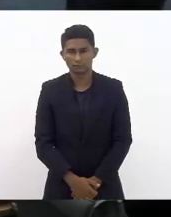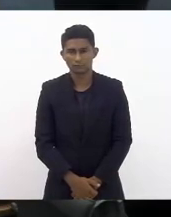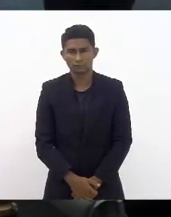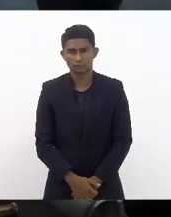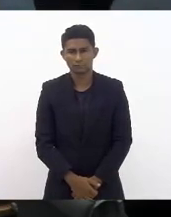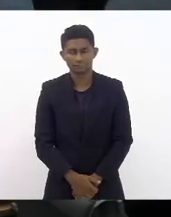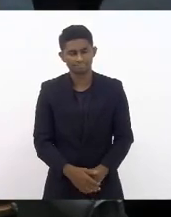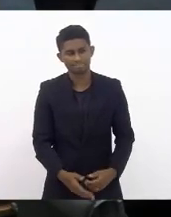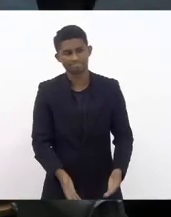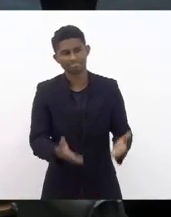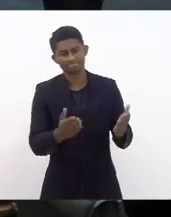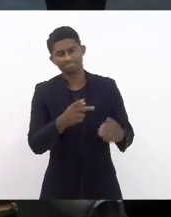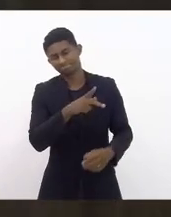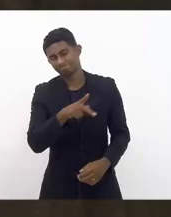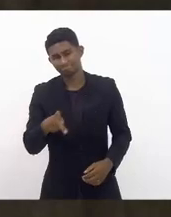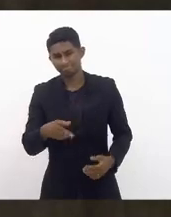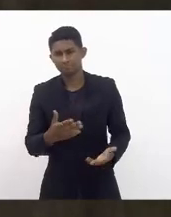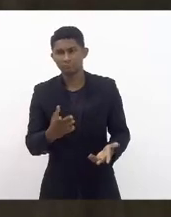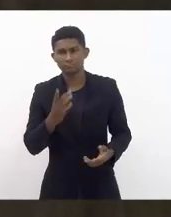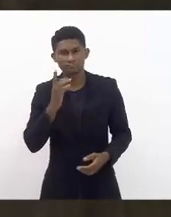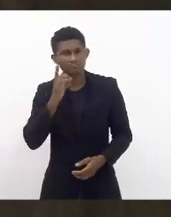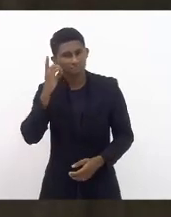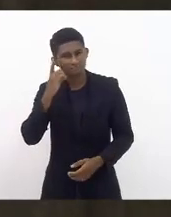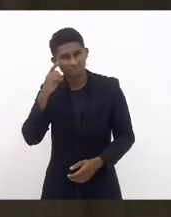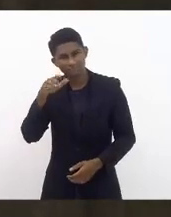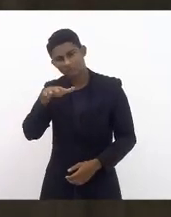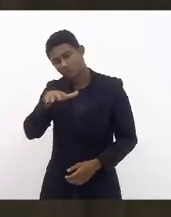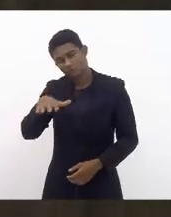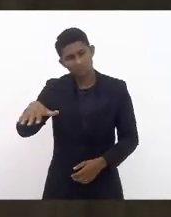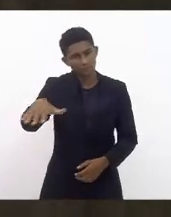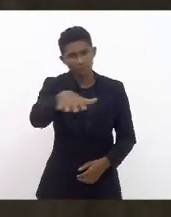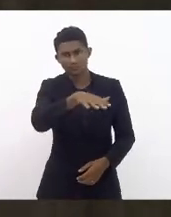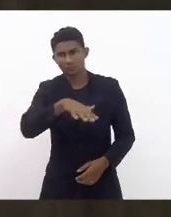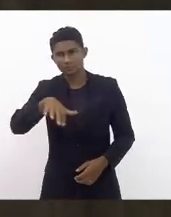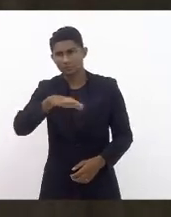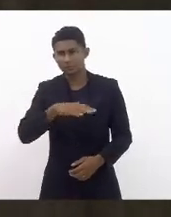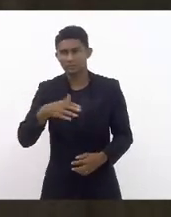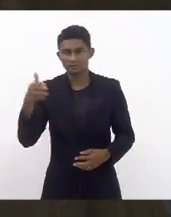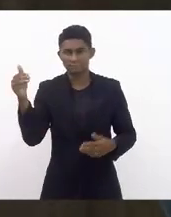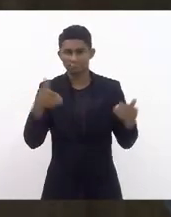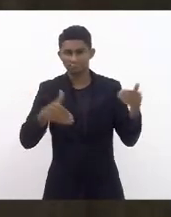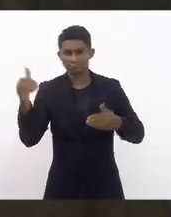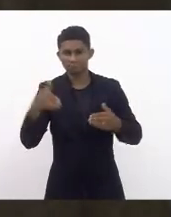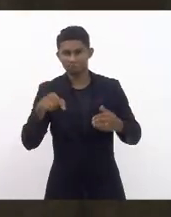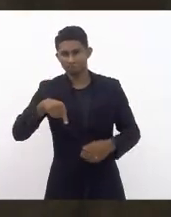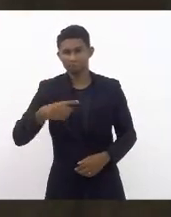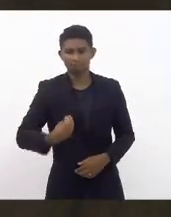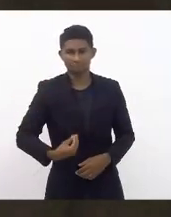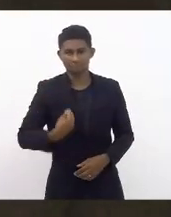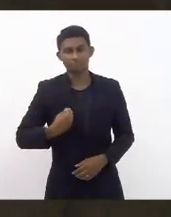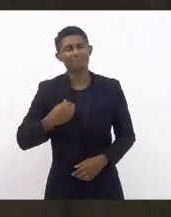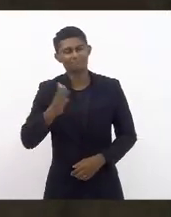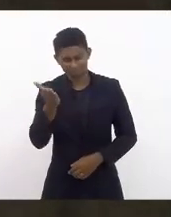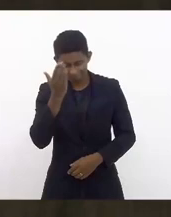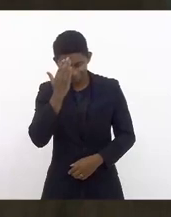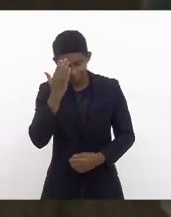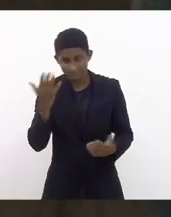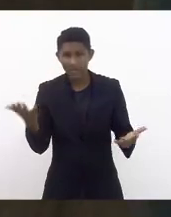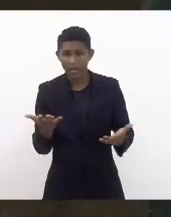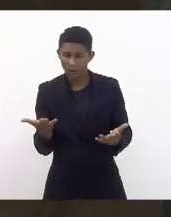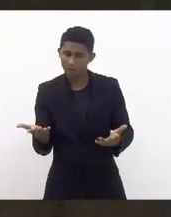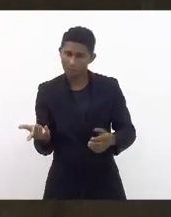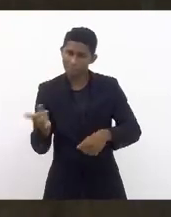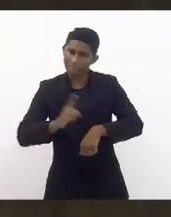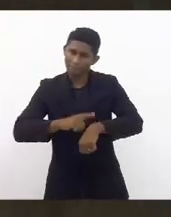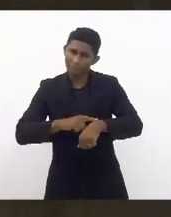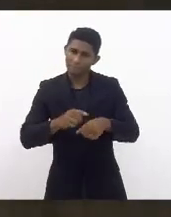Senhor presidente, deputados e deputadas, a todos que estão aqui na galeria, sabemos que esse é um momento importante para o